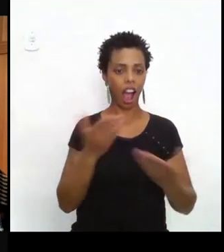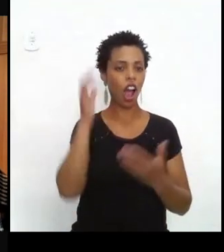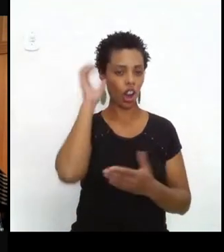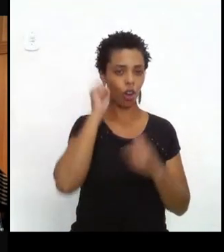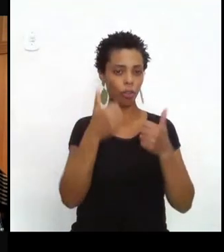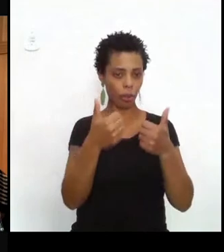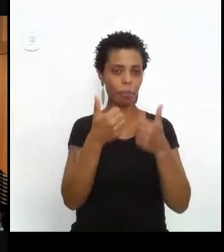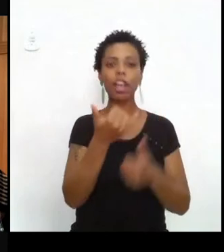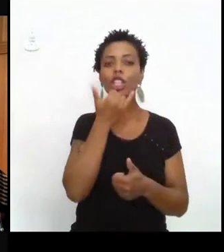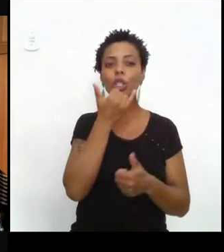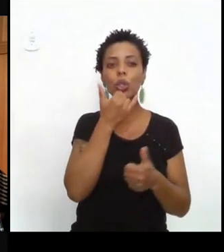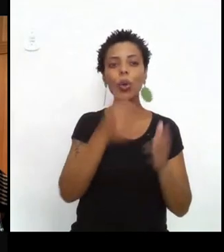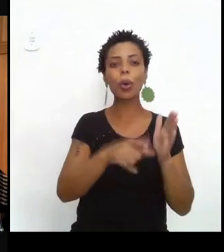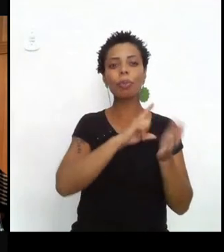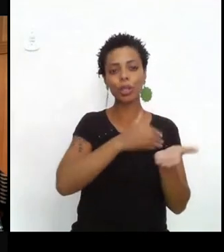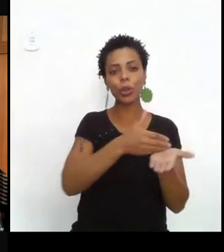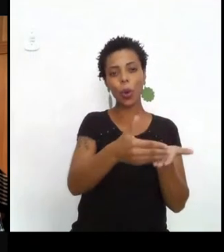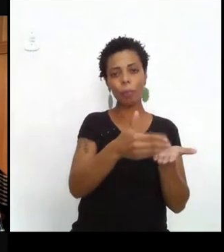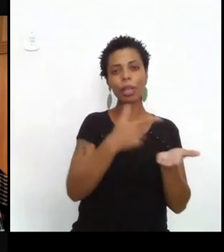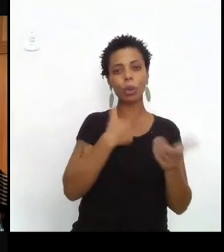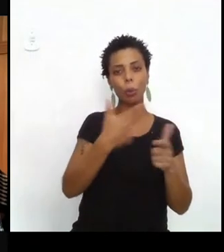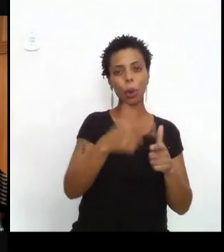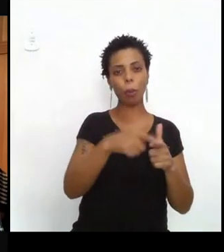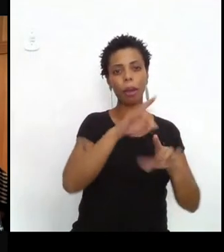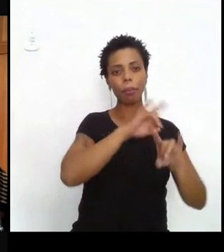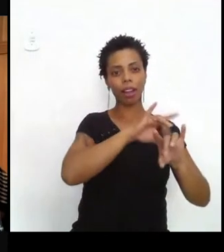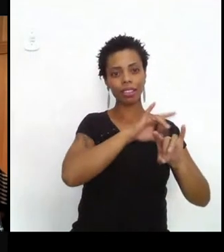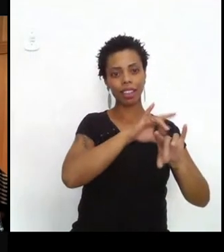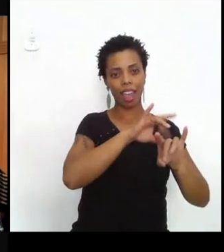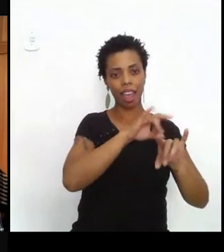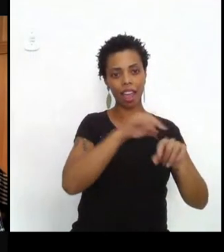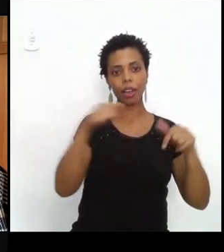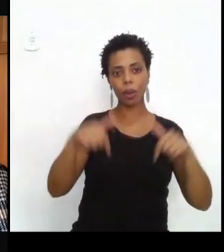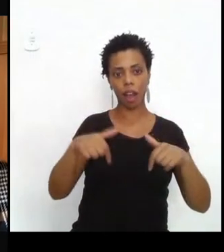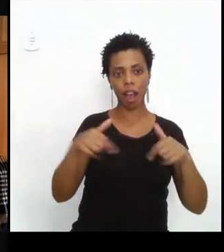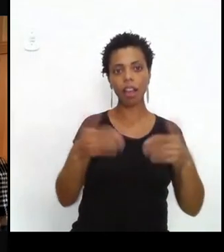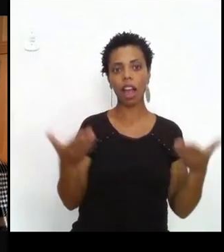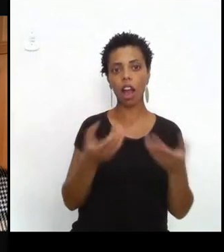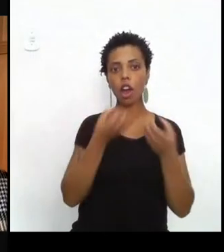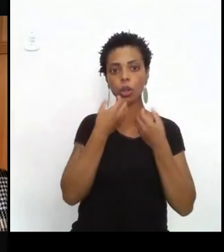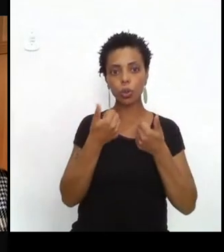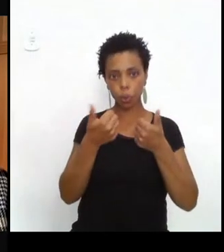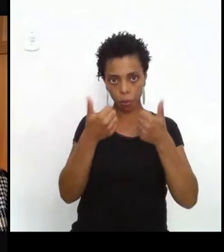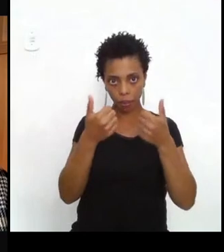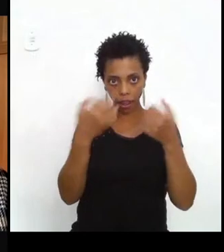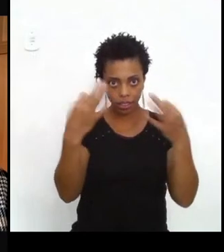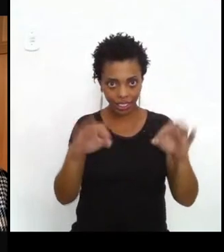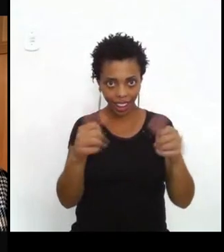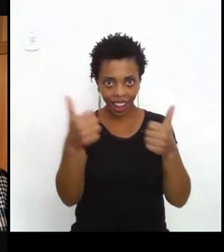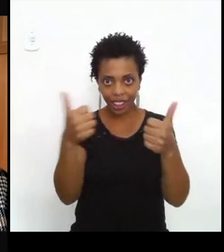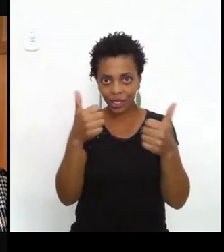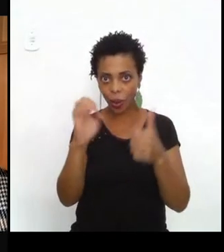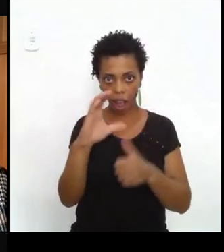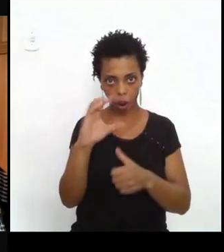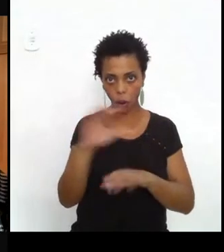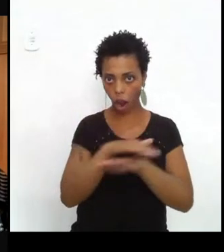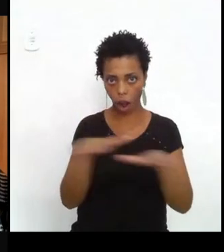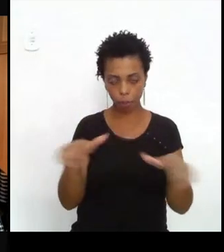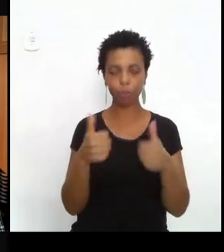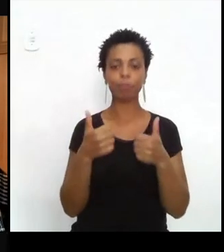bem né para seu problema técnico que tive aqui agora tá tudo bem né Sem Eco